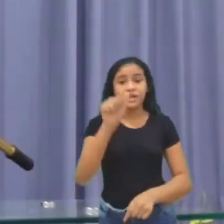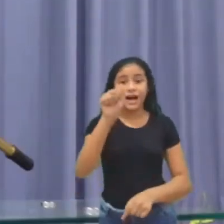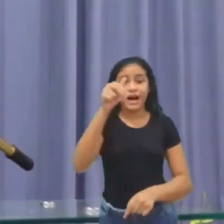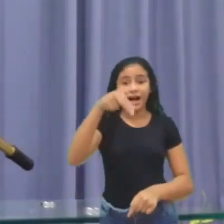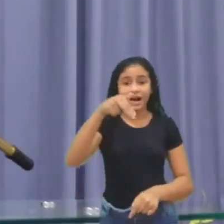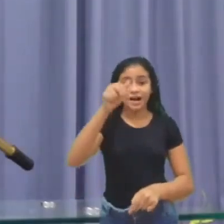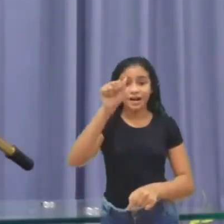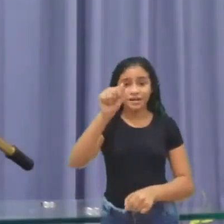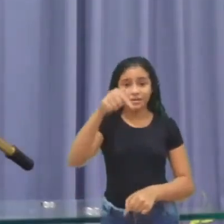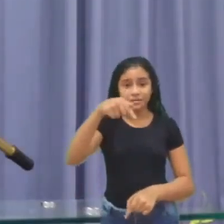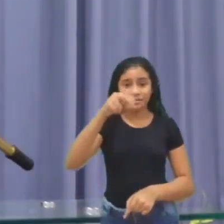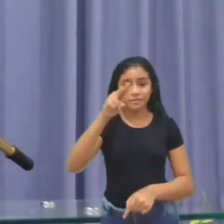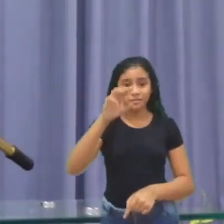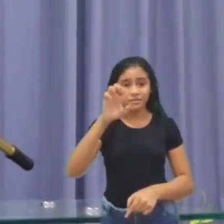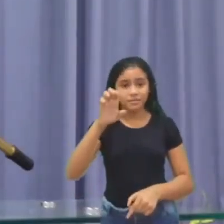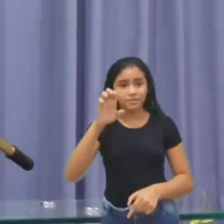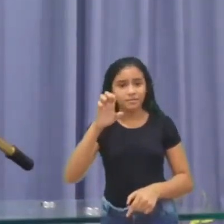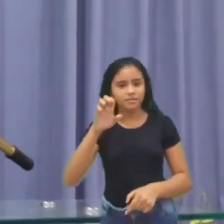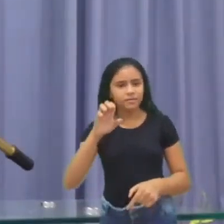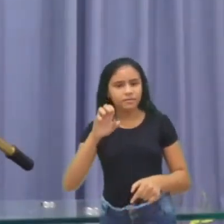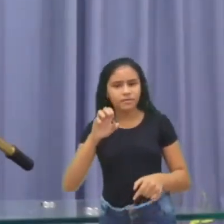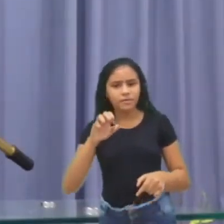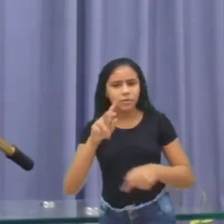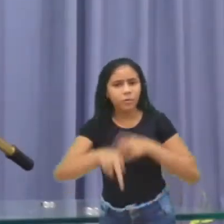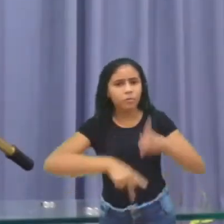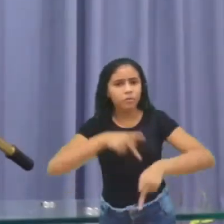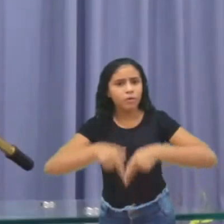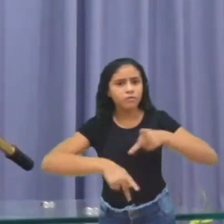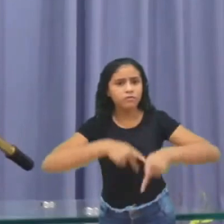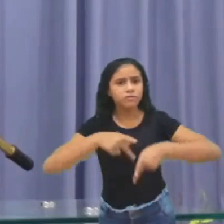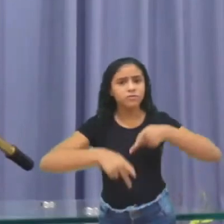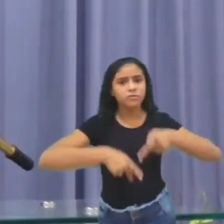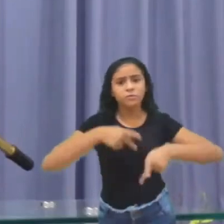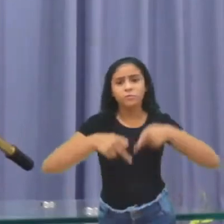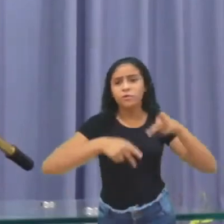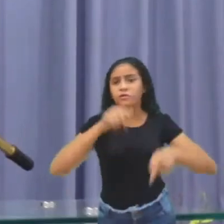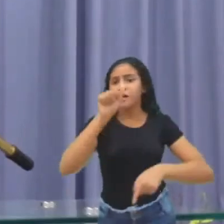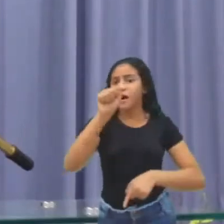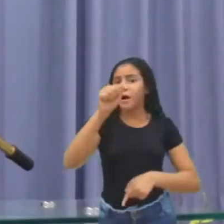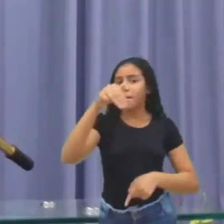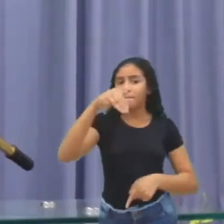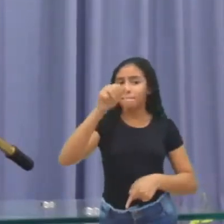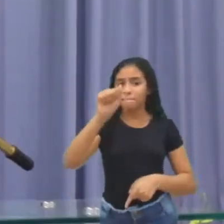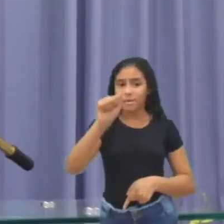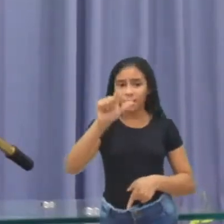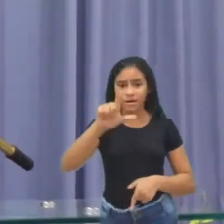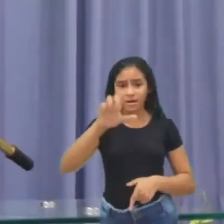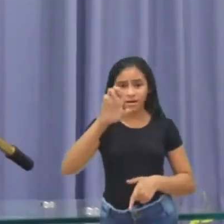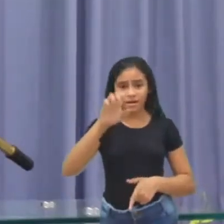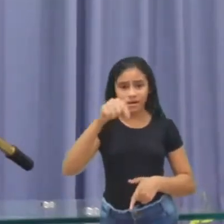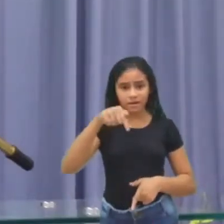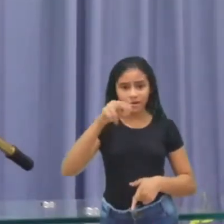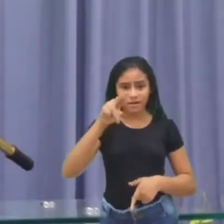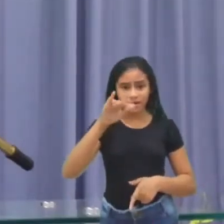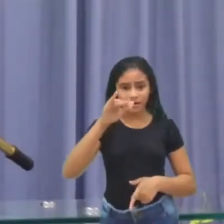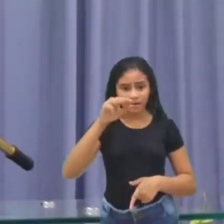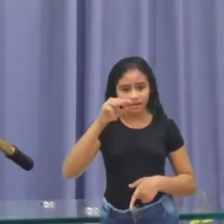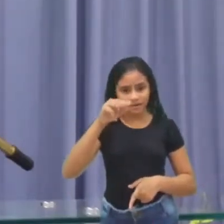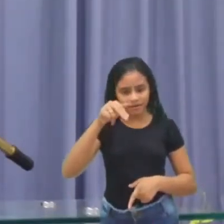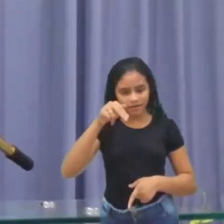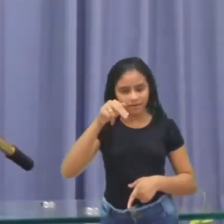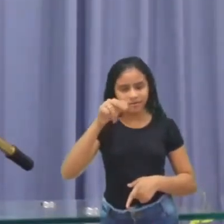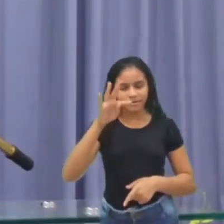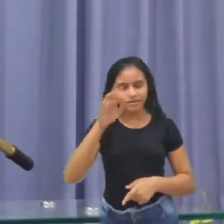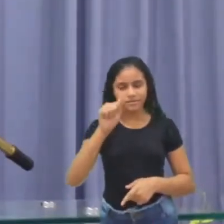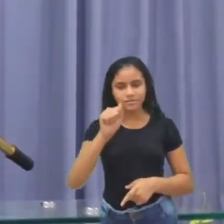Os amalequitas habitam na terra do Neguebe, os heteus, os jebuseus e os amorreus habitam